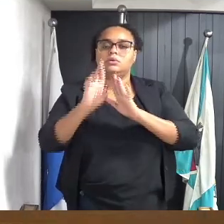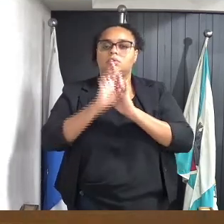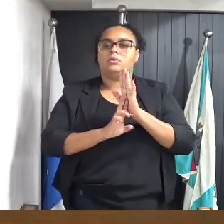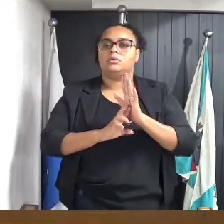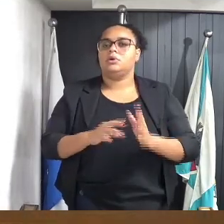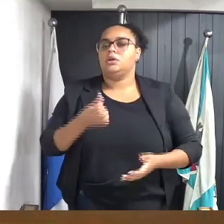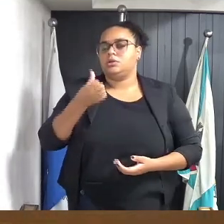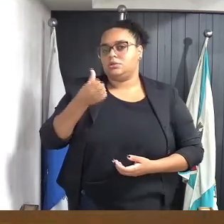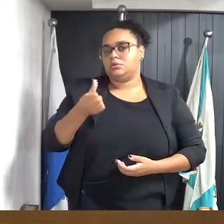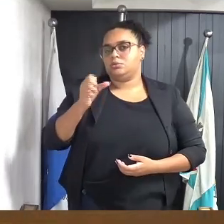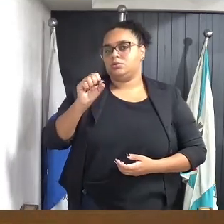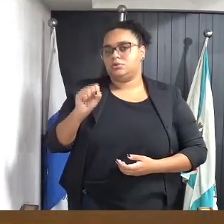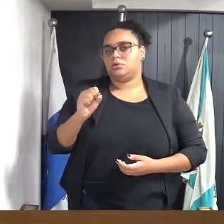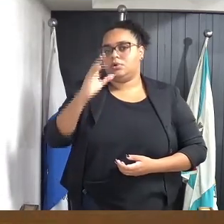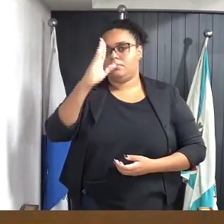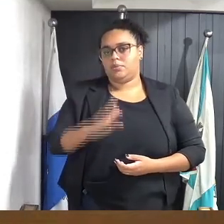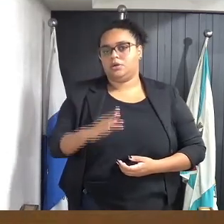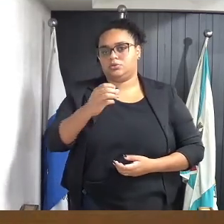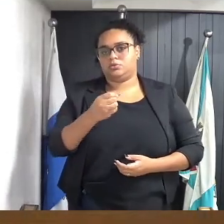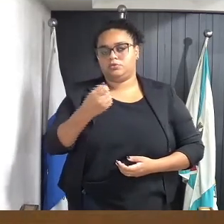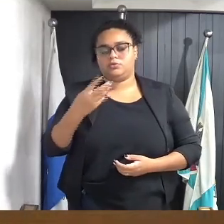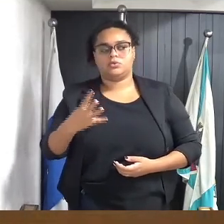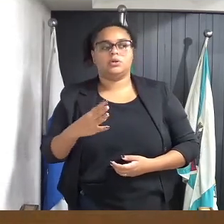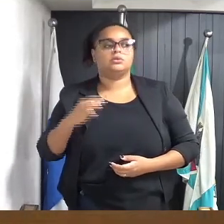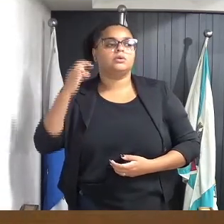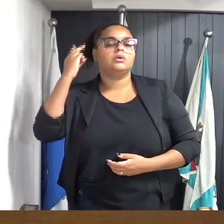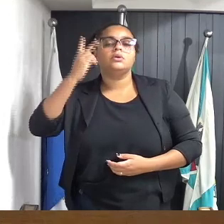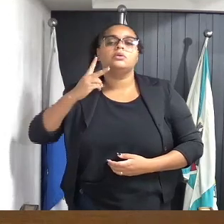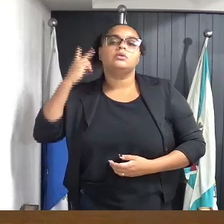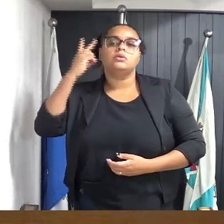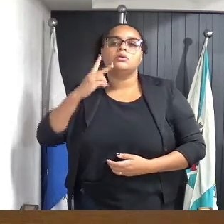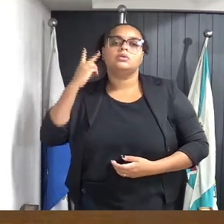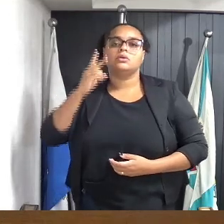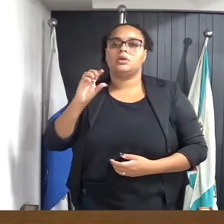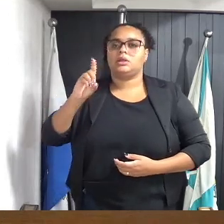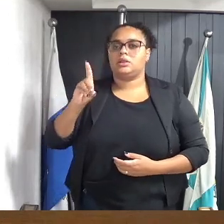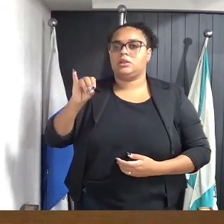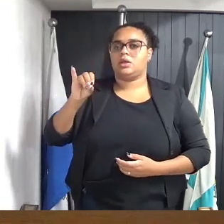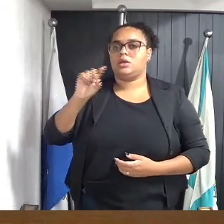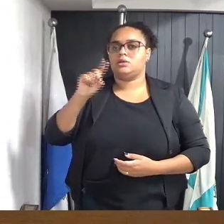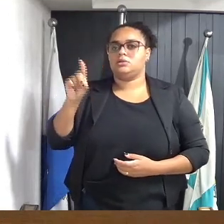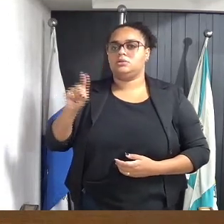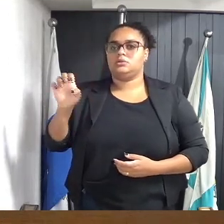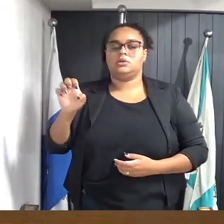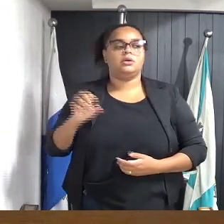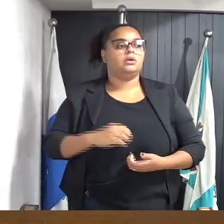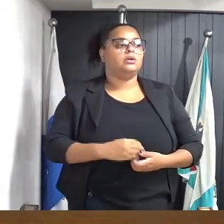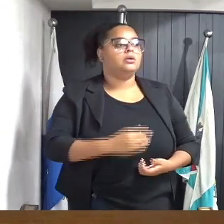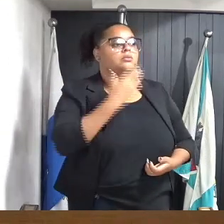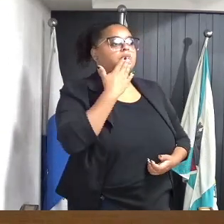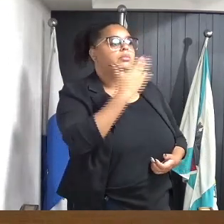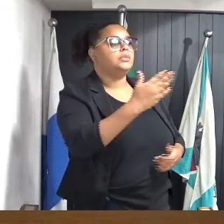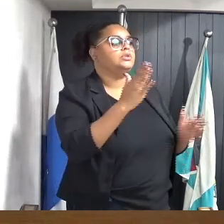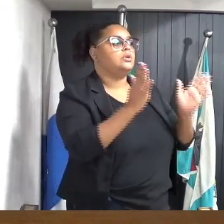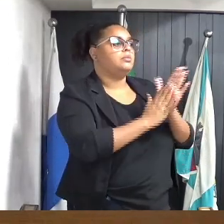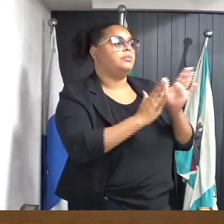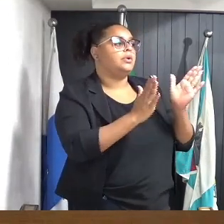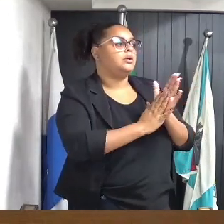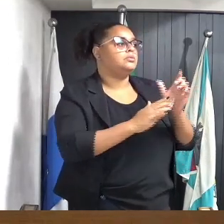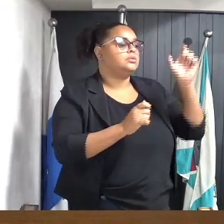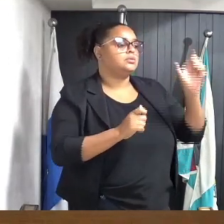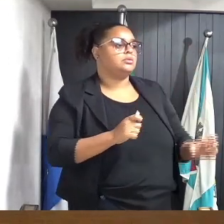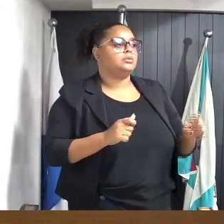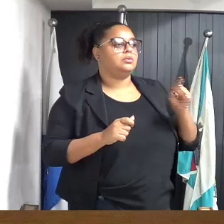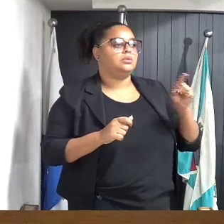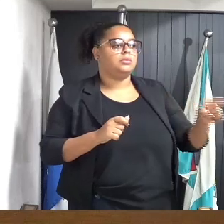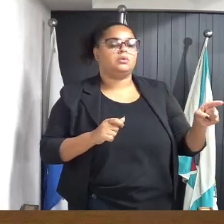Requerimento número 6.612/2024, da excelentíssima senhora vereadora Deise Quaresma Ribeiro, consignando moção de aplausos